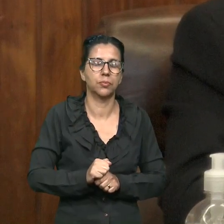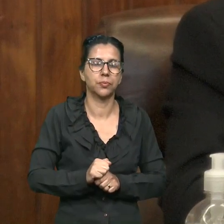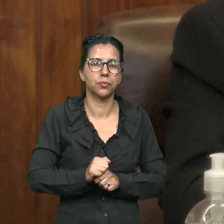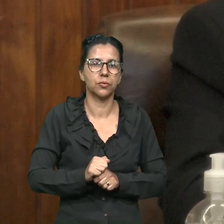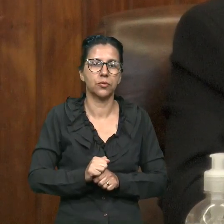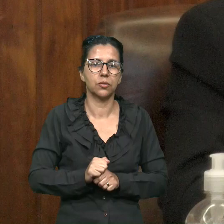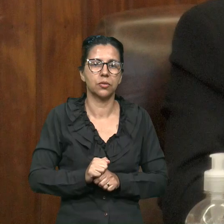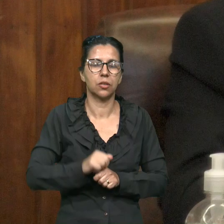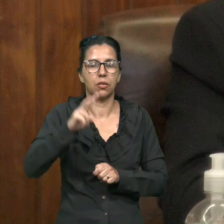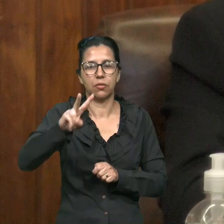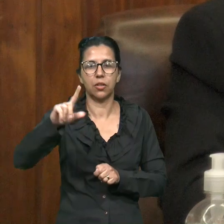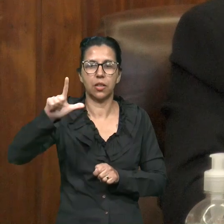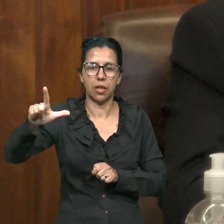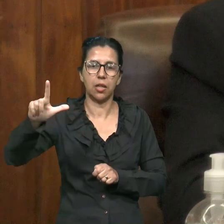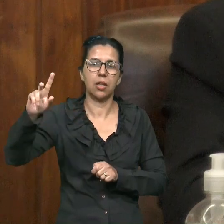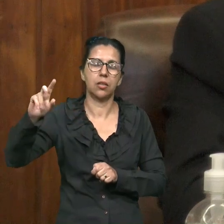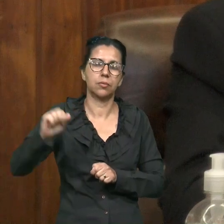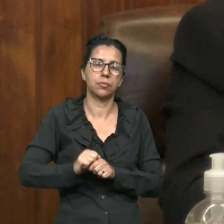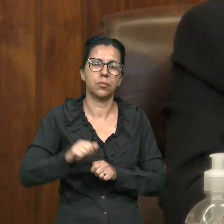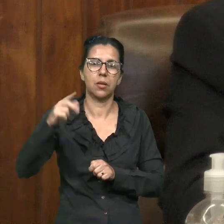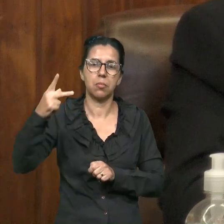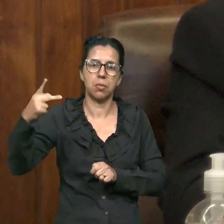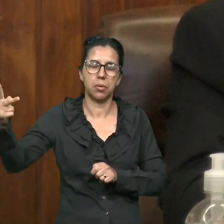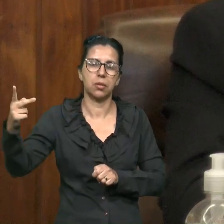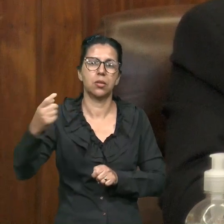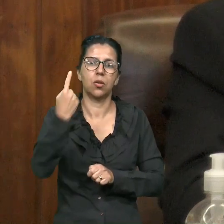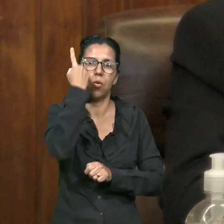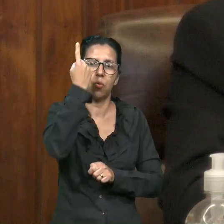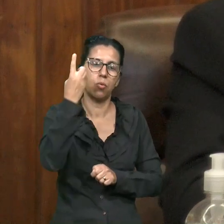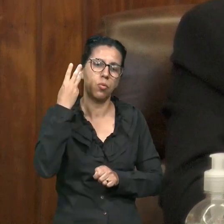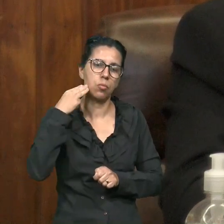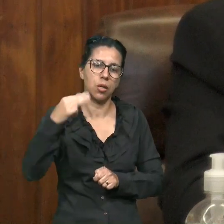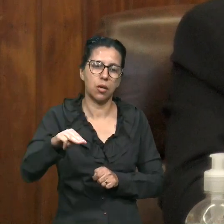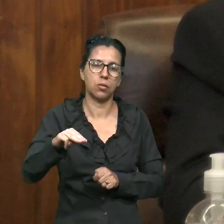R$ 1.057.943,51. VL Cavina Júnior EPP,